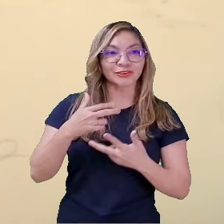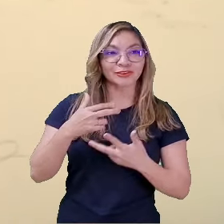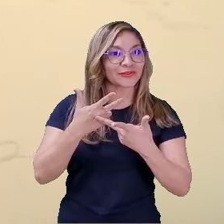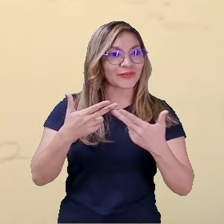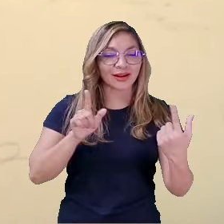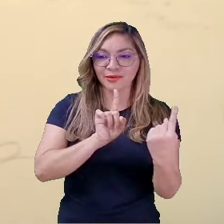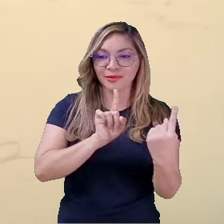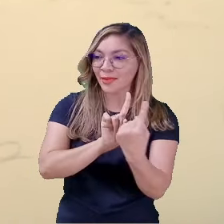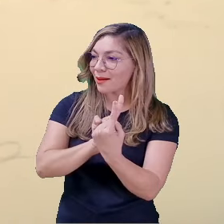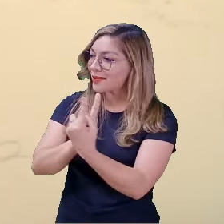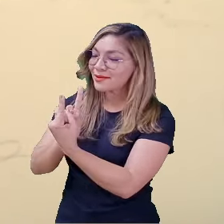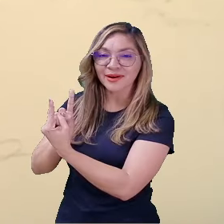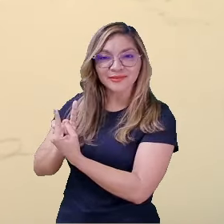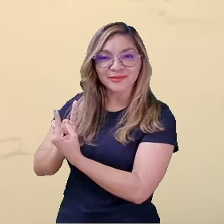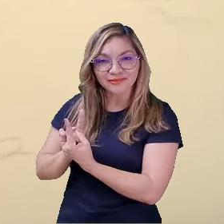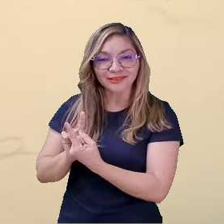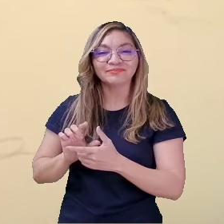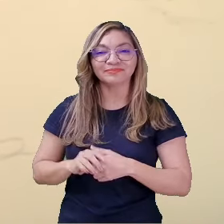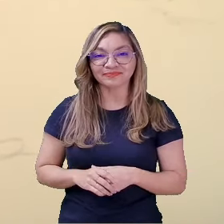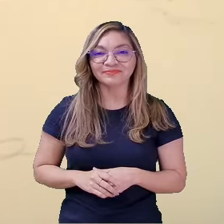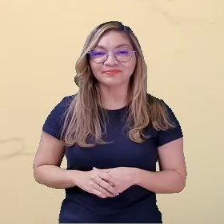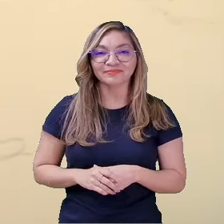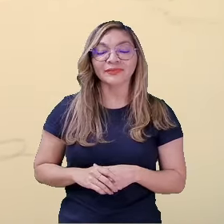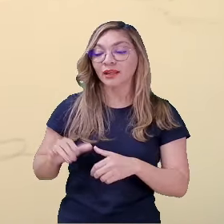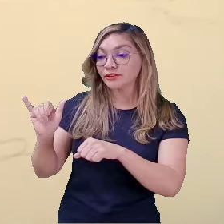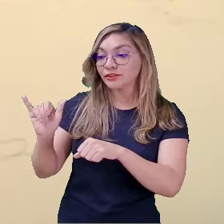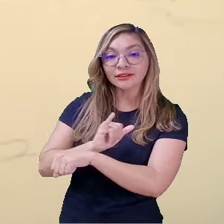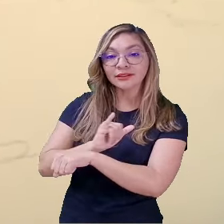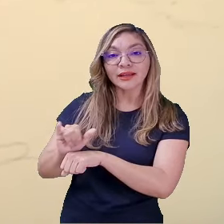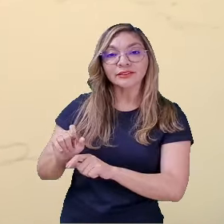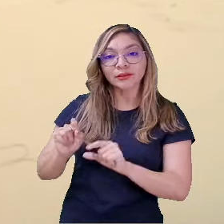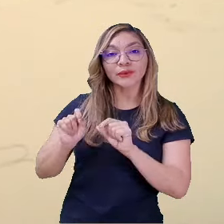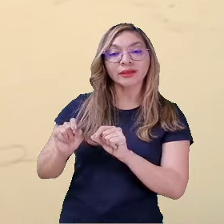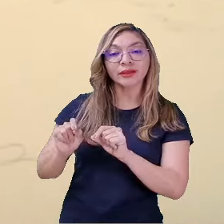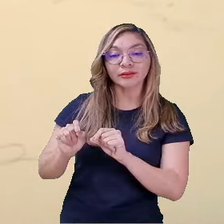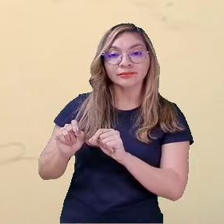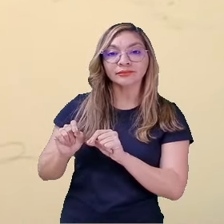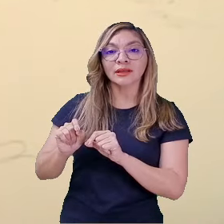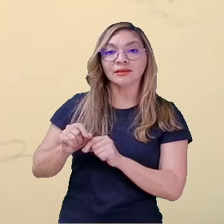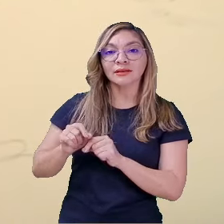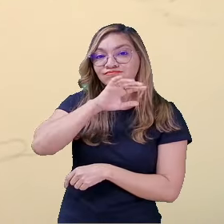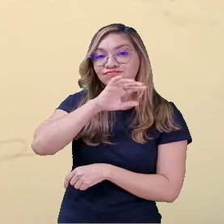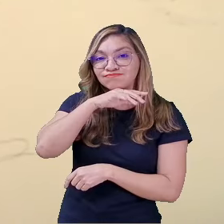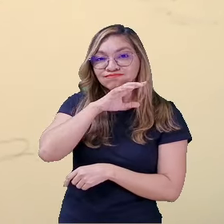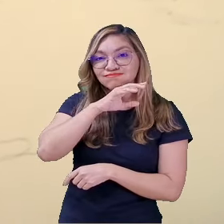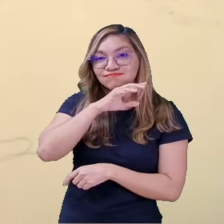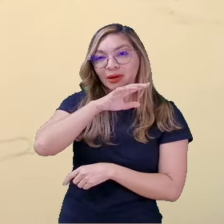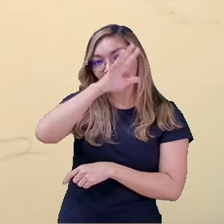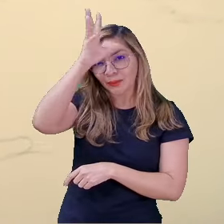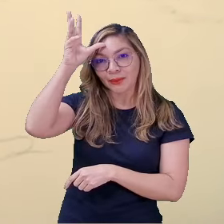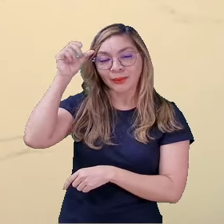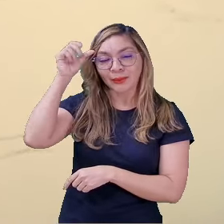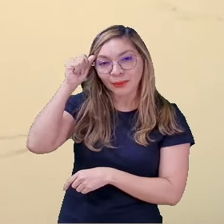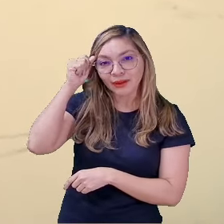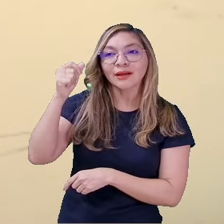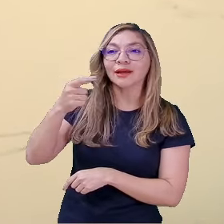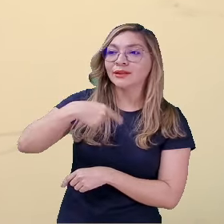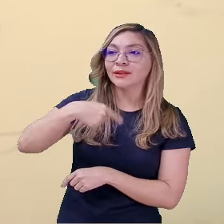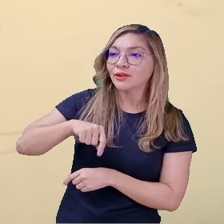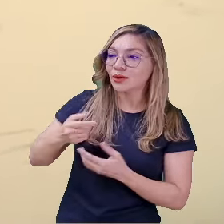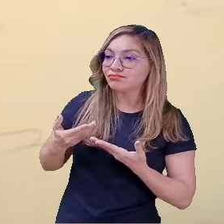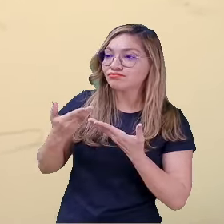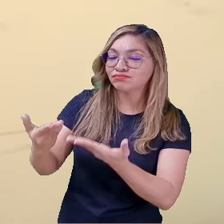e foi uma forma encontrada da Receita Federal levar cidadania e